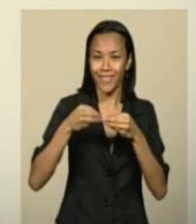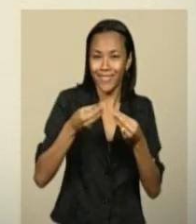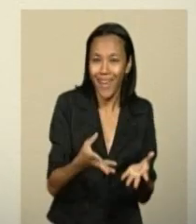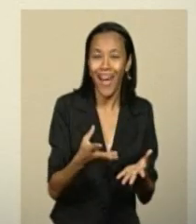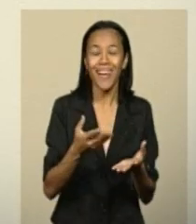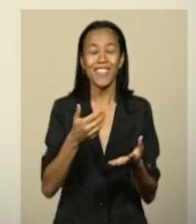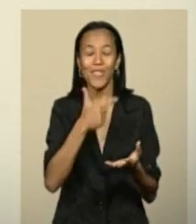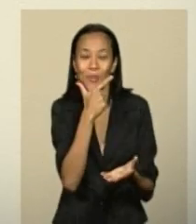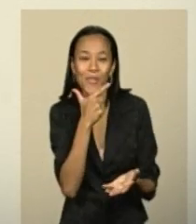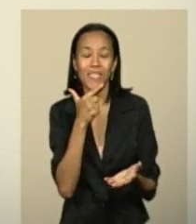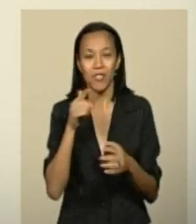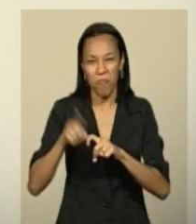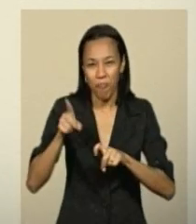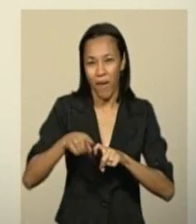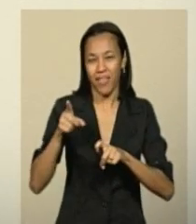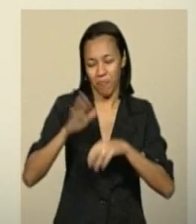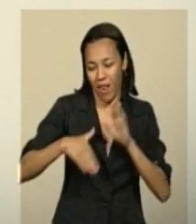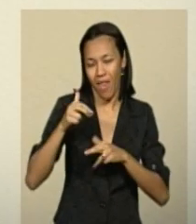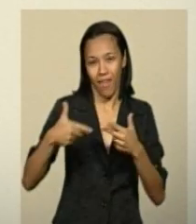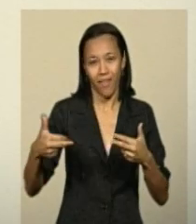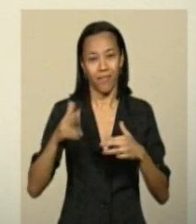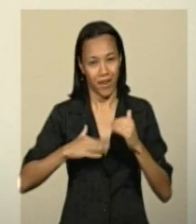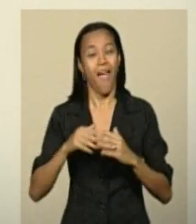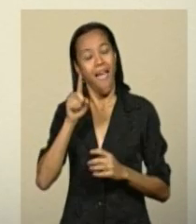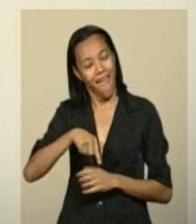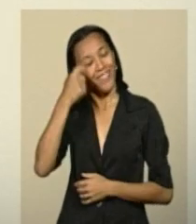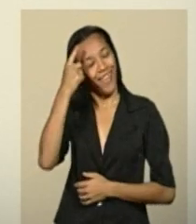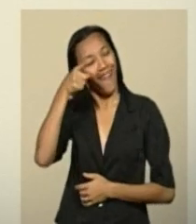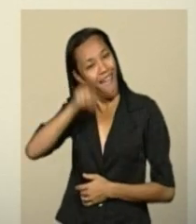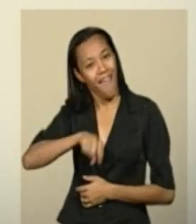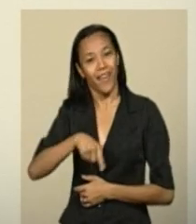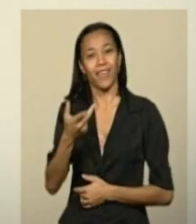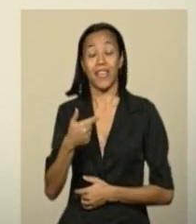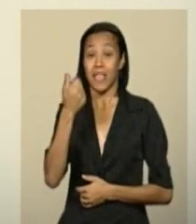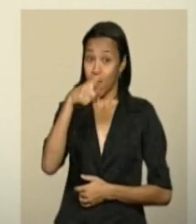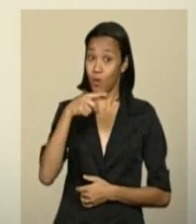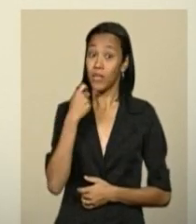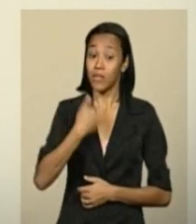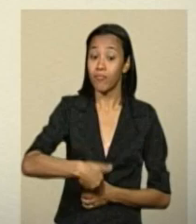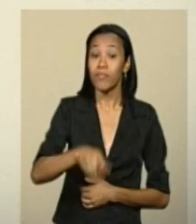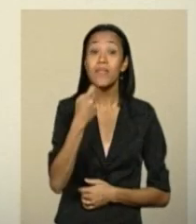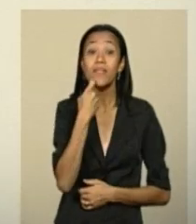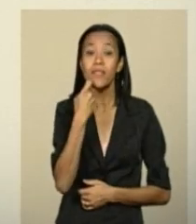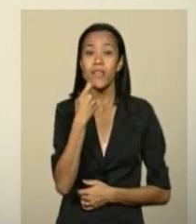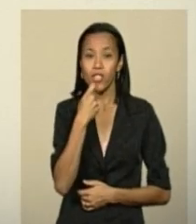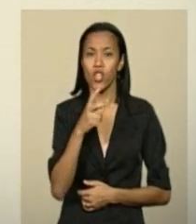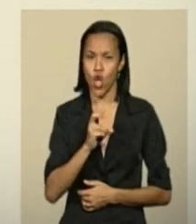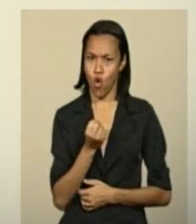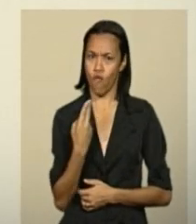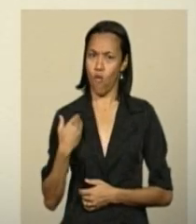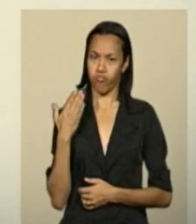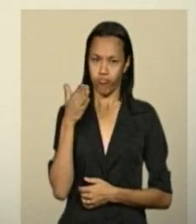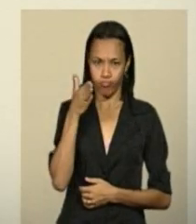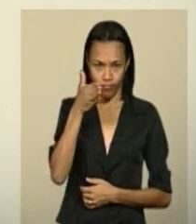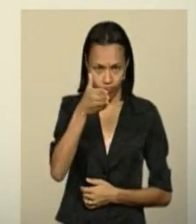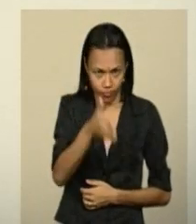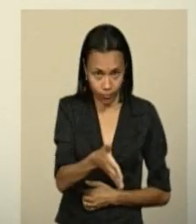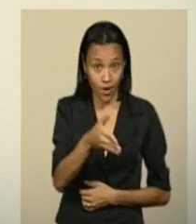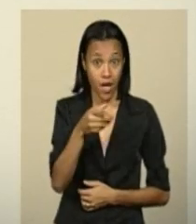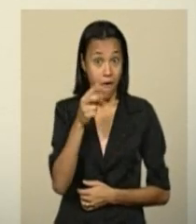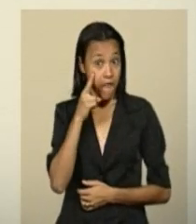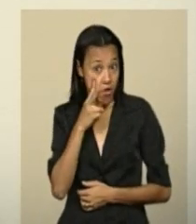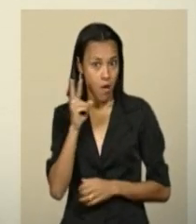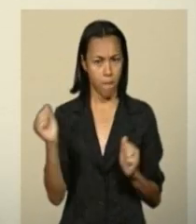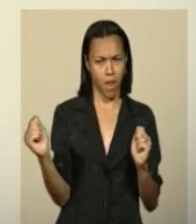a muita gente ah Luciano A ideia é essa mesmo na próxima sexta-feira por exemplo eu vou acompanhar um desses